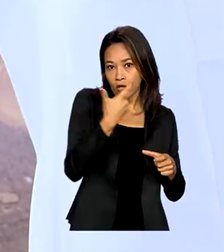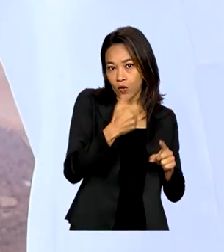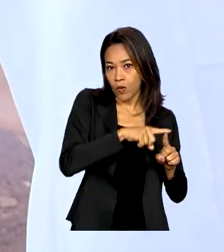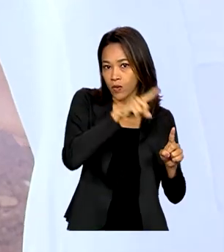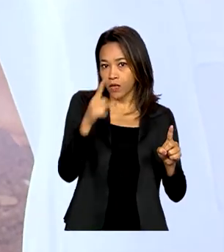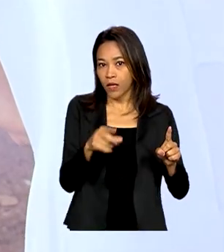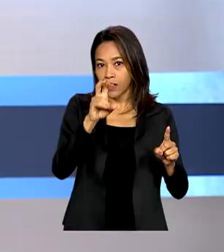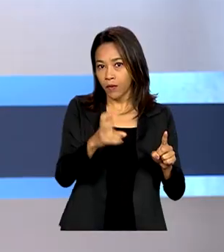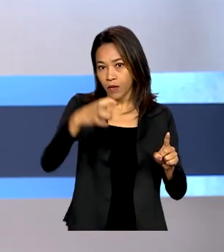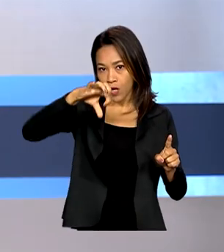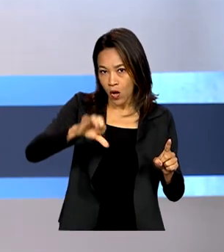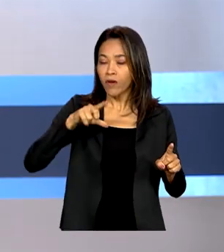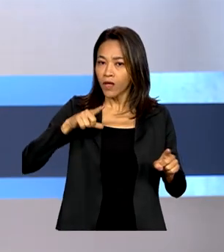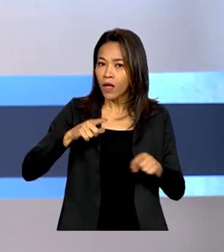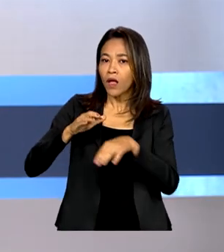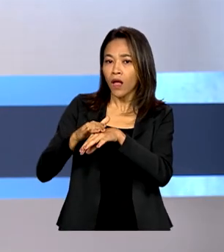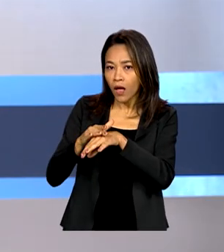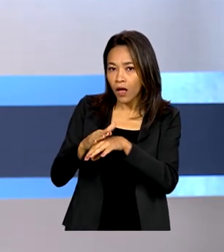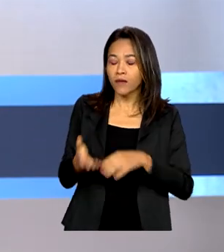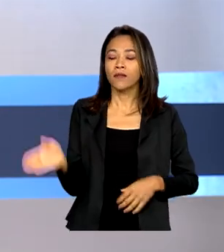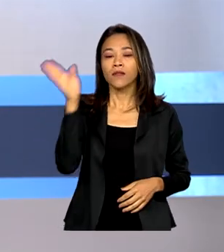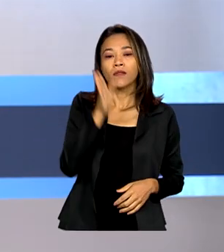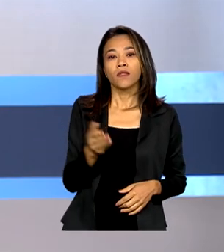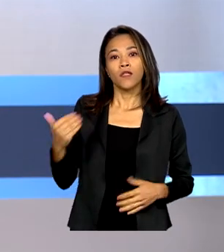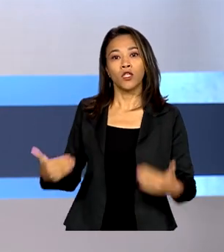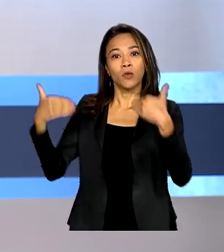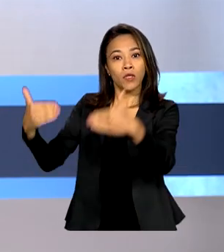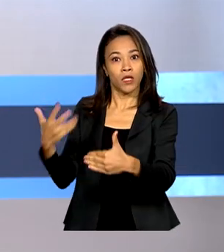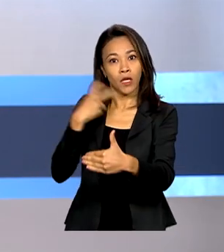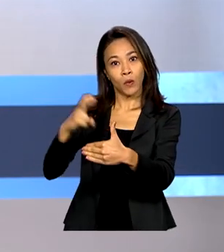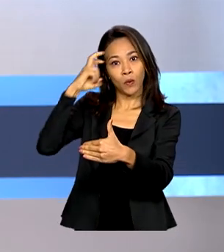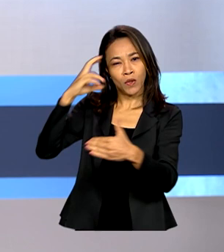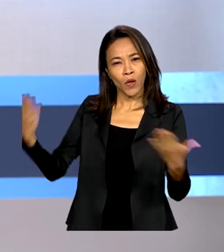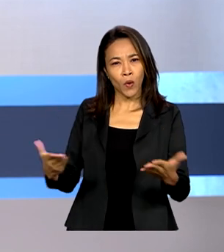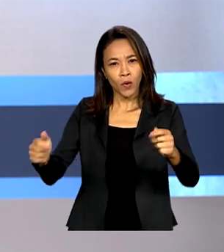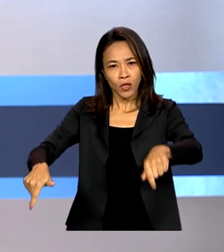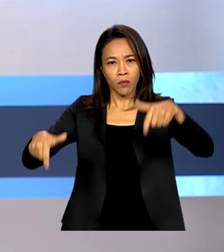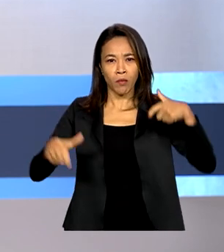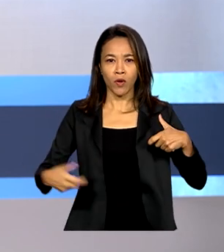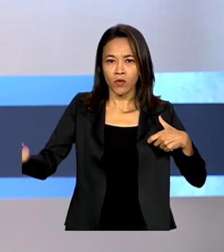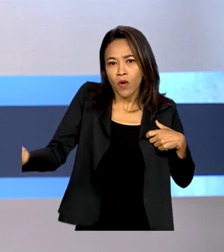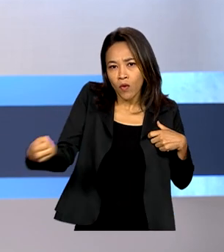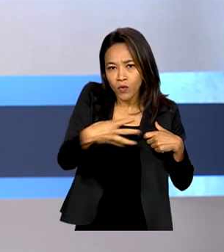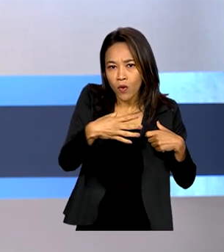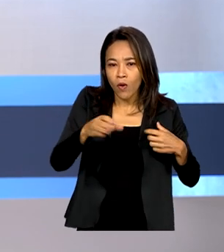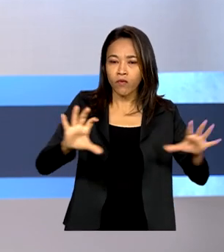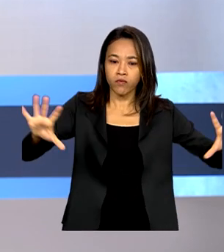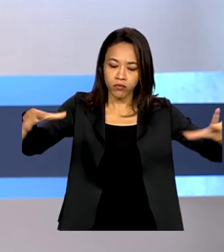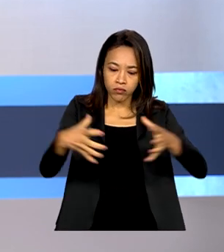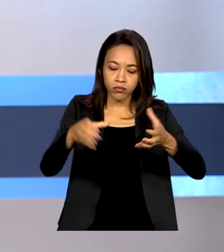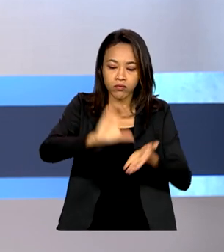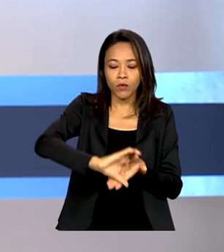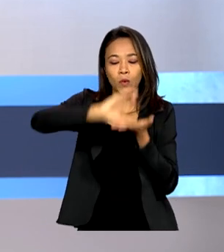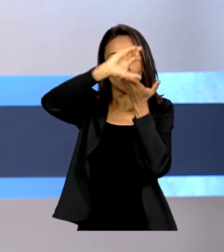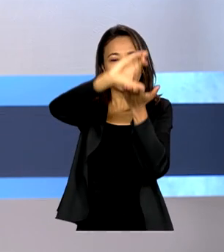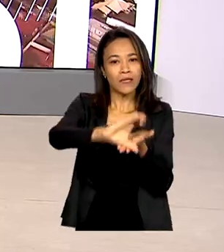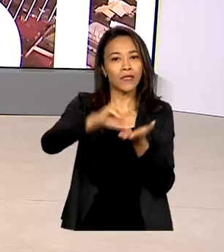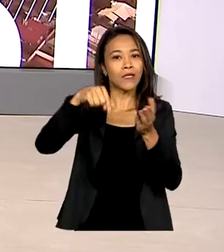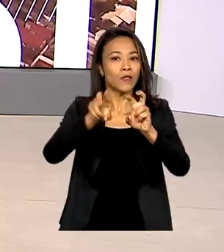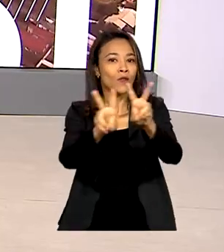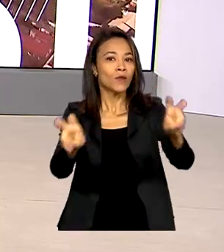com comorbidades. E Ministério da Cultura dá posse hoje a novos membros do Conselho Nacional de Política